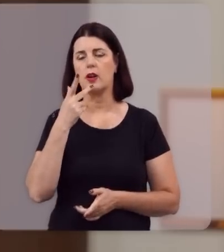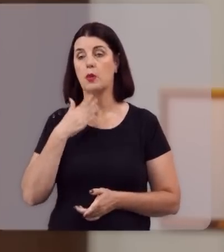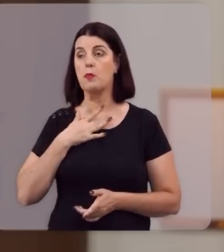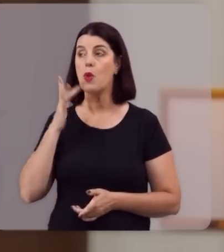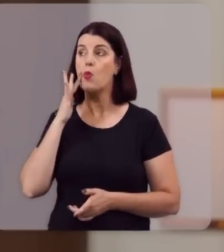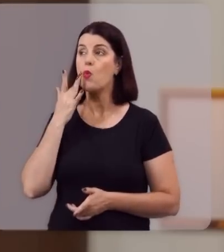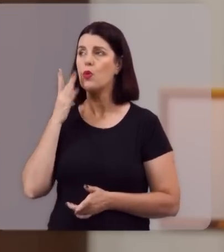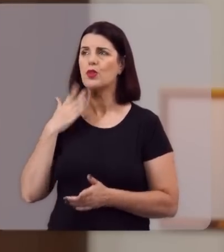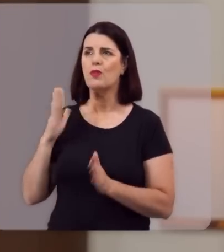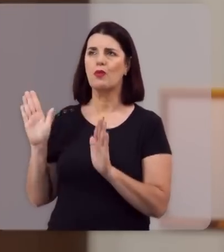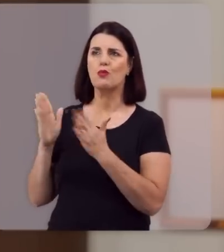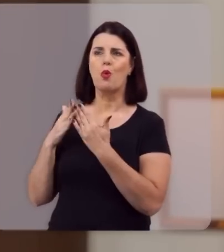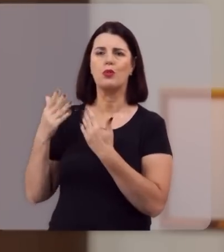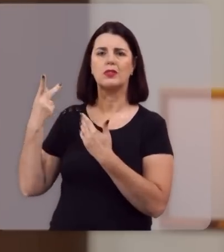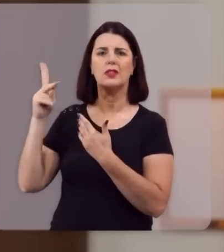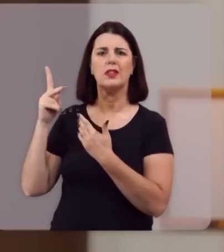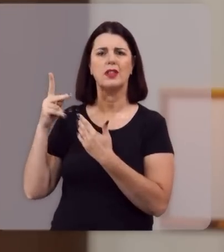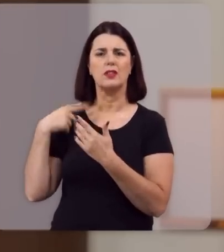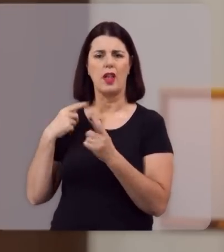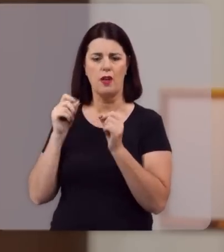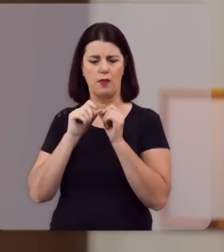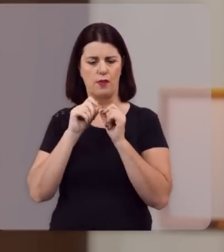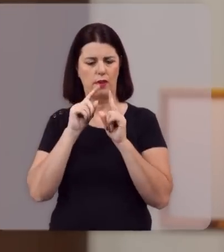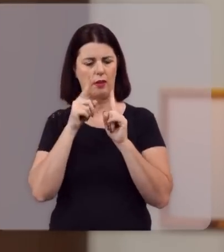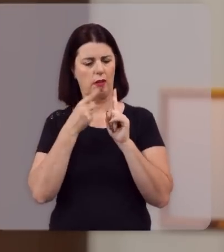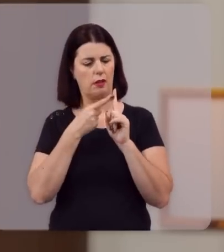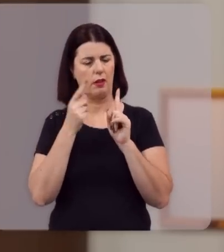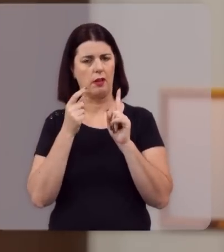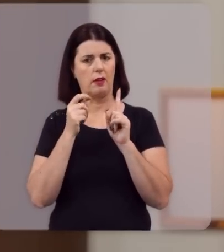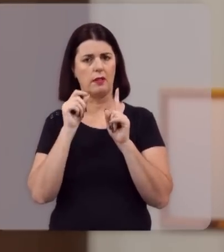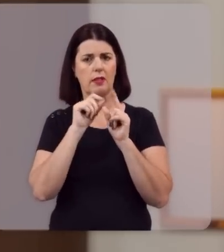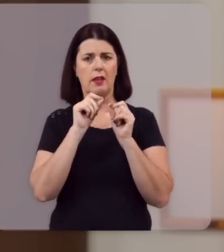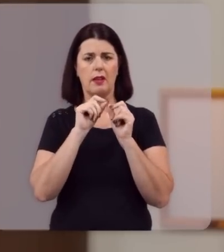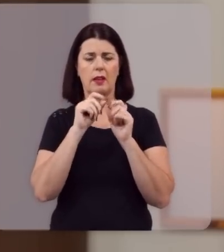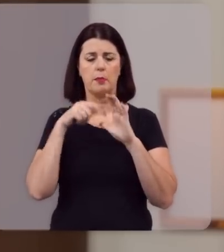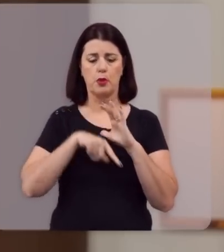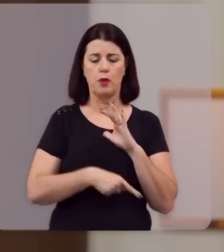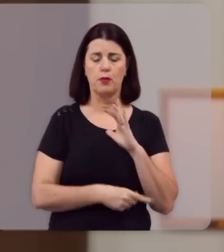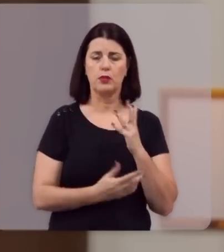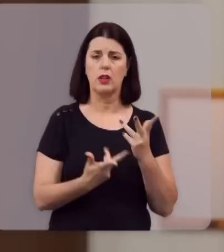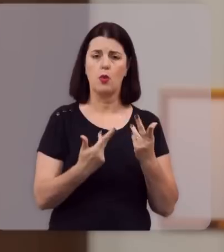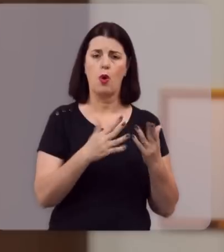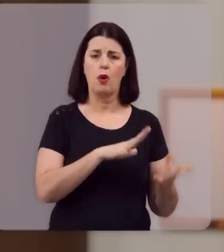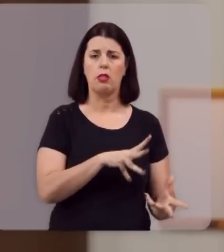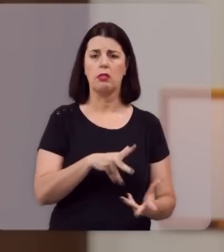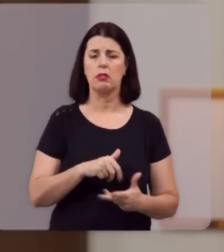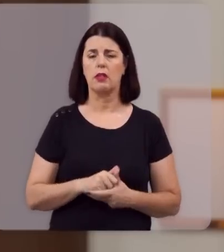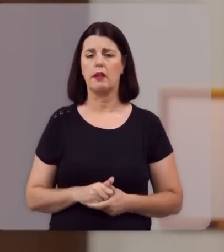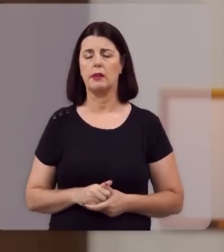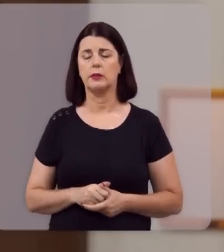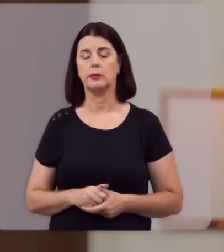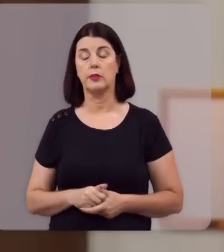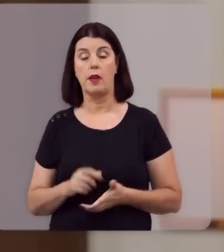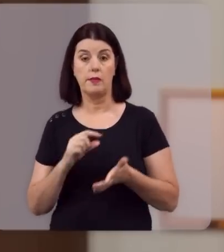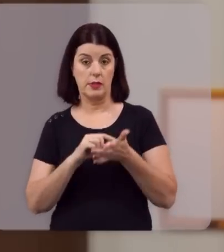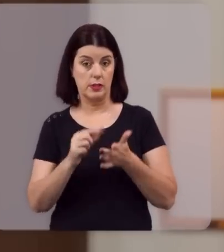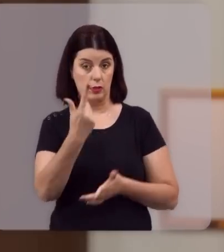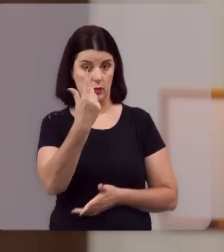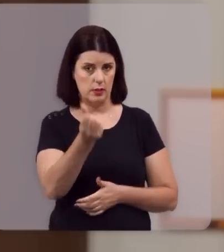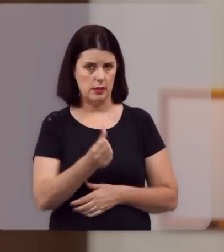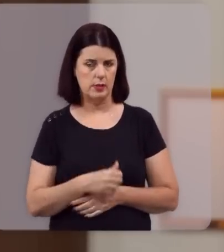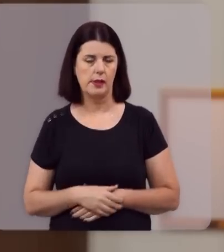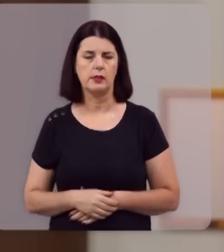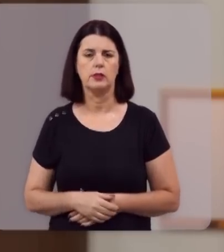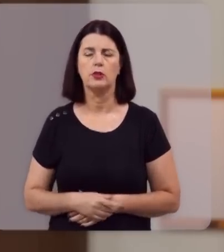ossos não te forem cobertos quando no oculto foi formado em entristecido como Nas Profundezas da terra agora notem